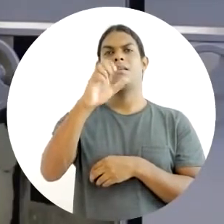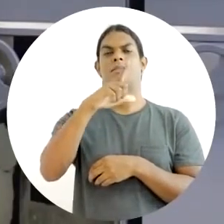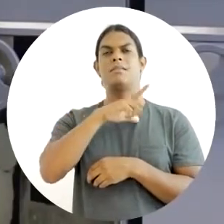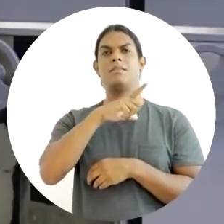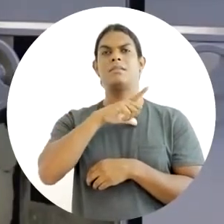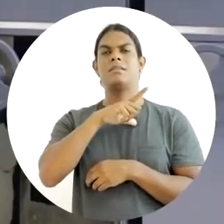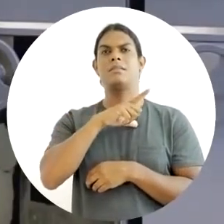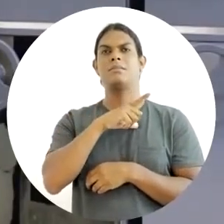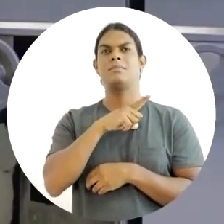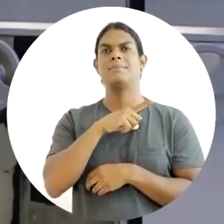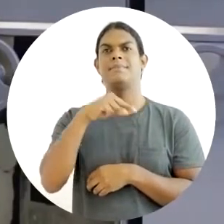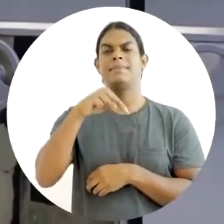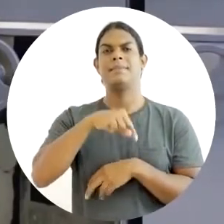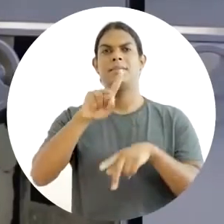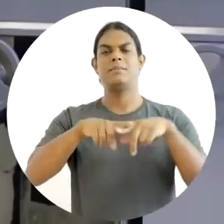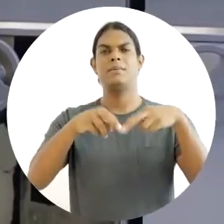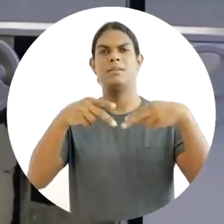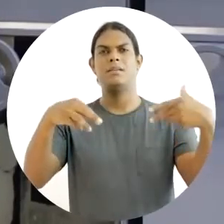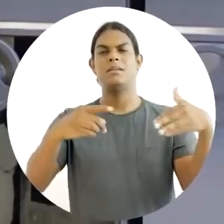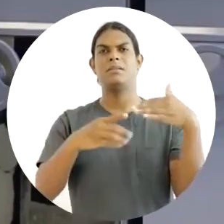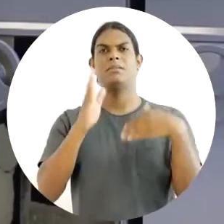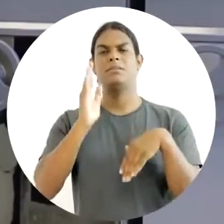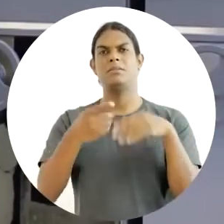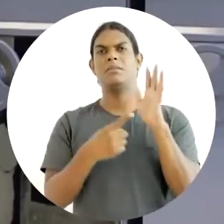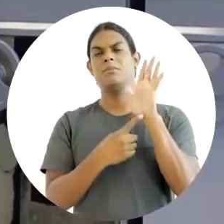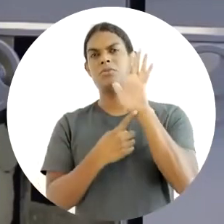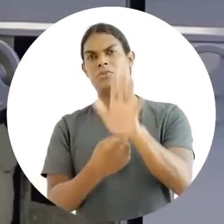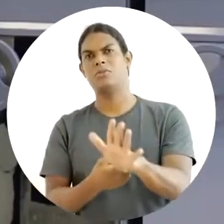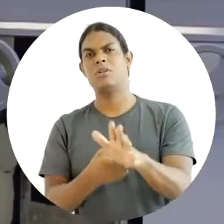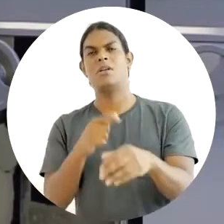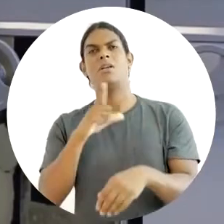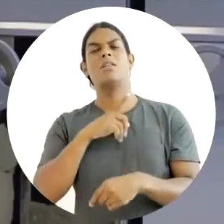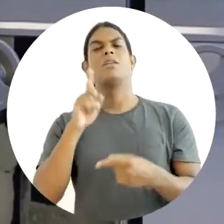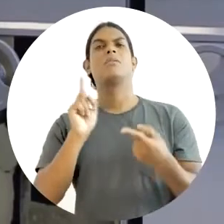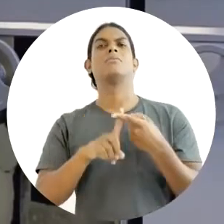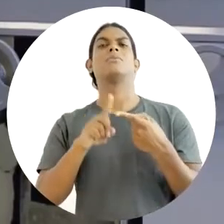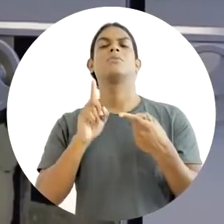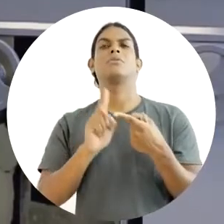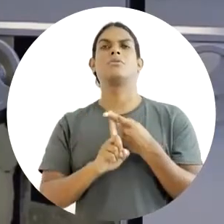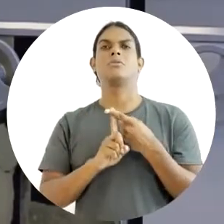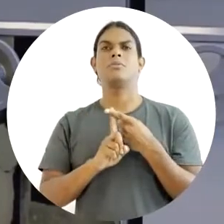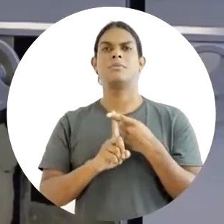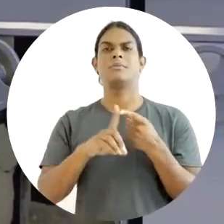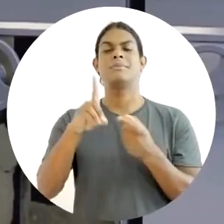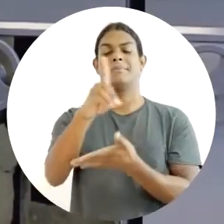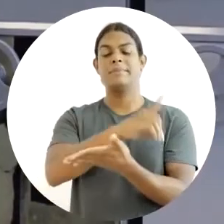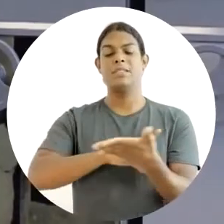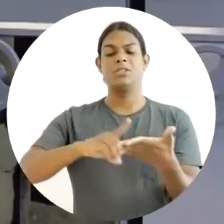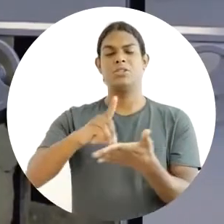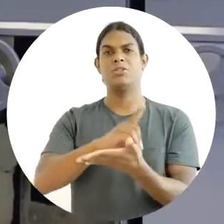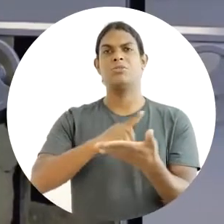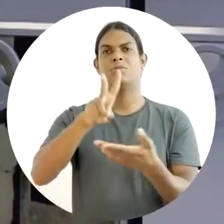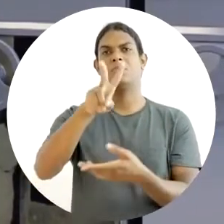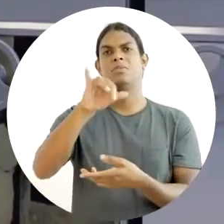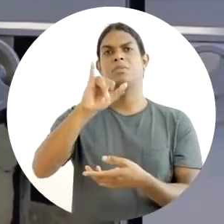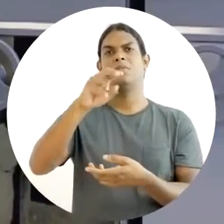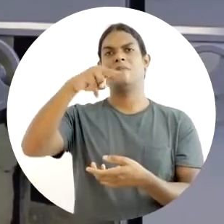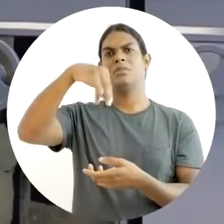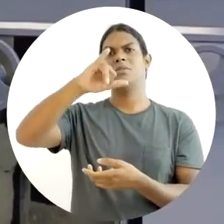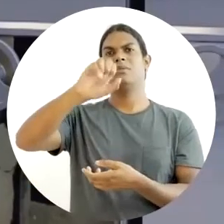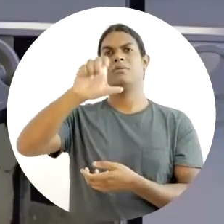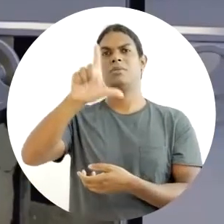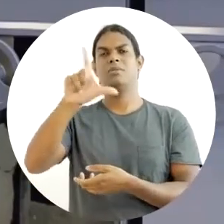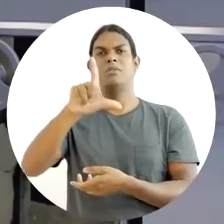desses materiais que nós já mostramos, temos também aqui no memorial discos de vinil,